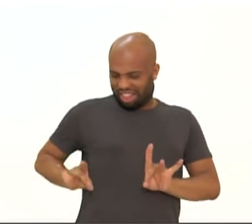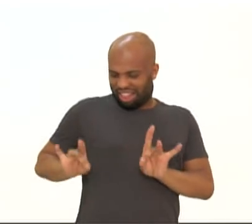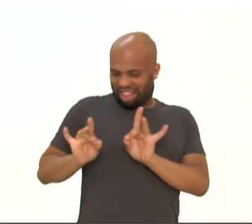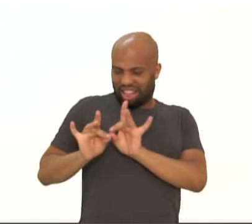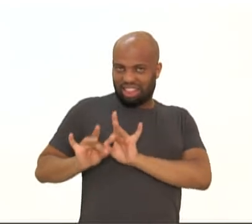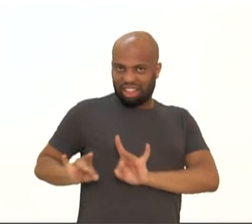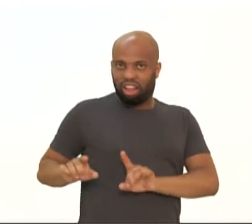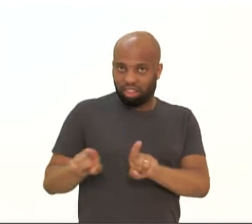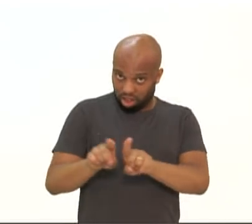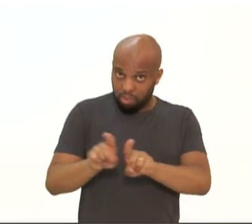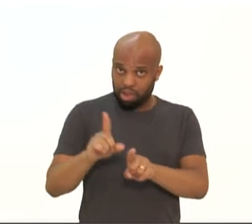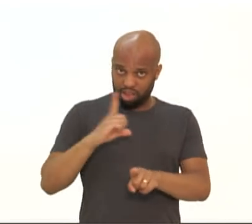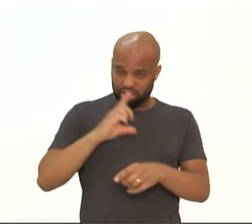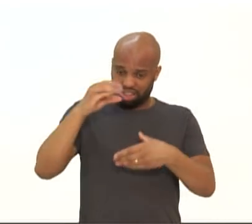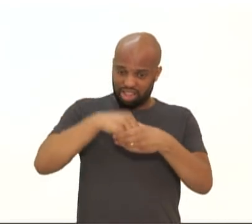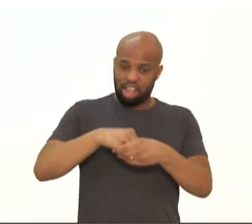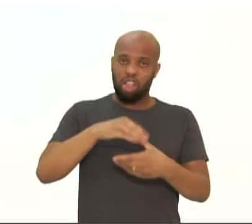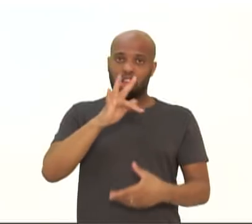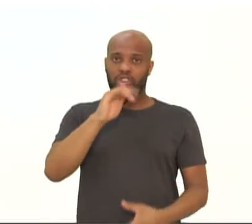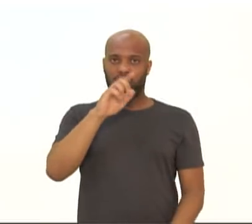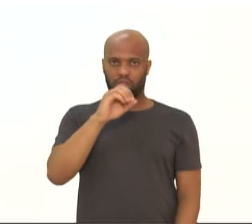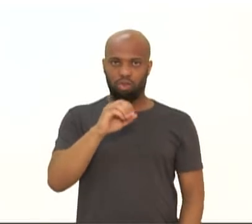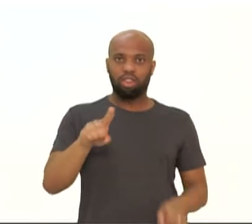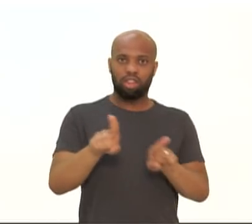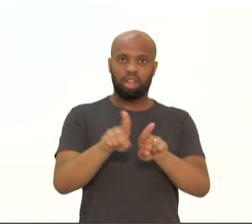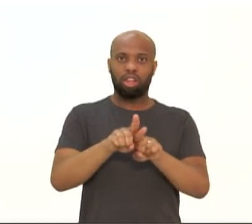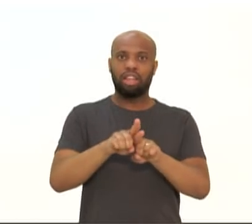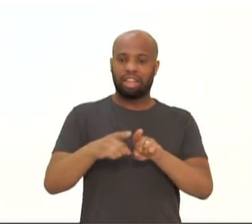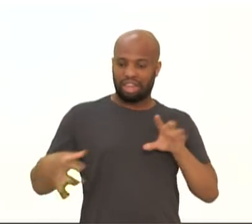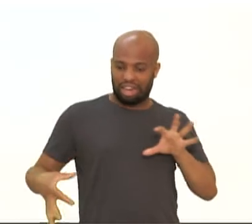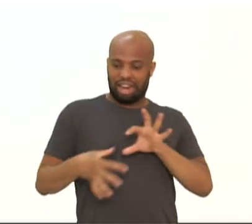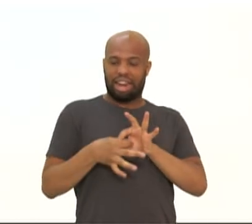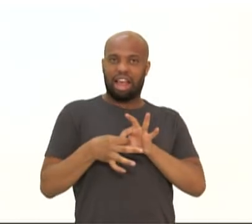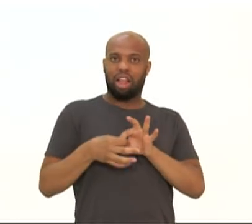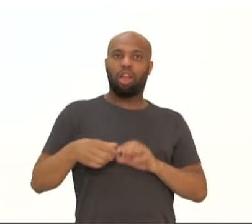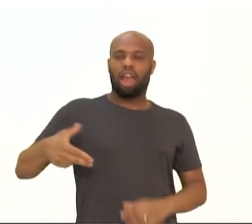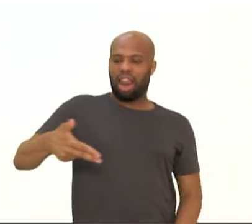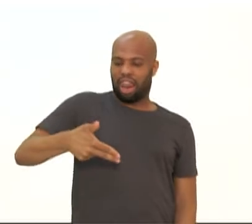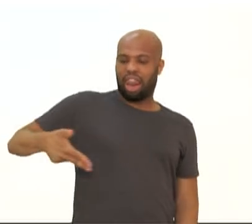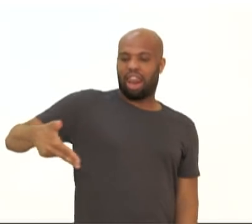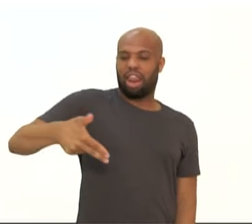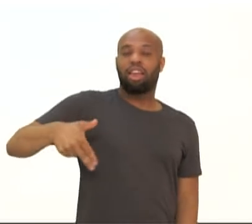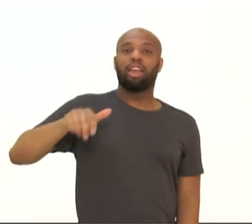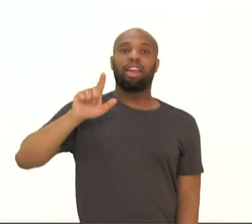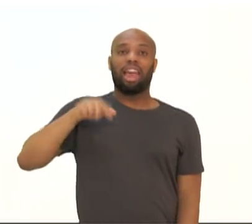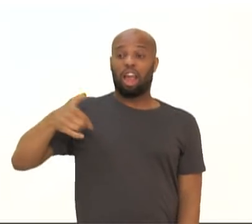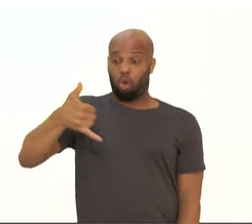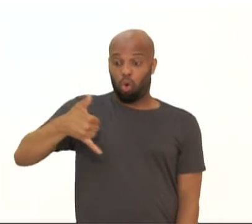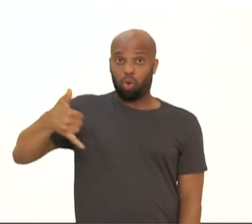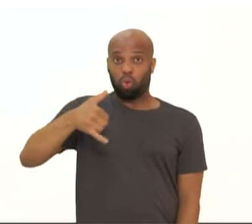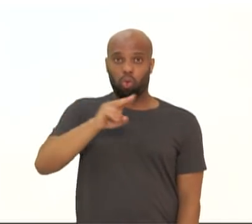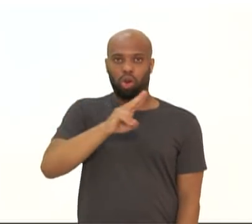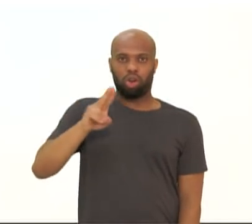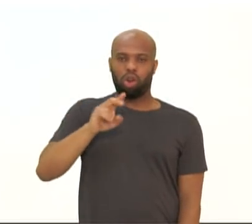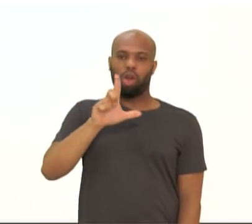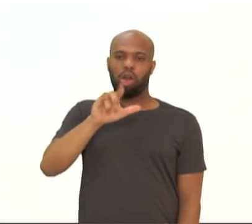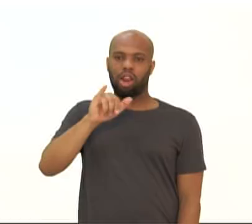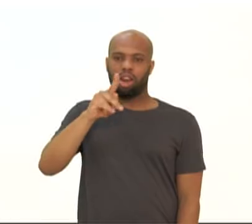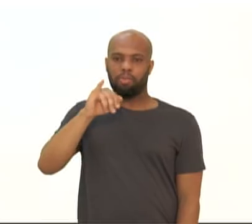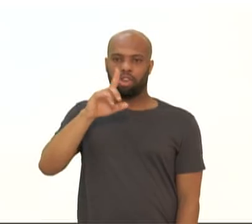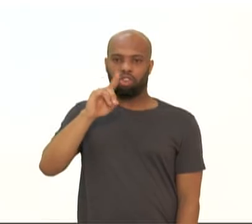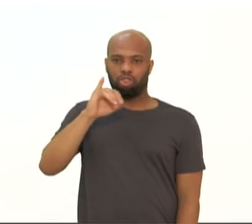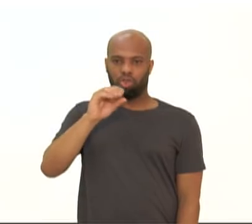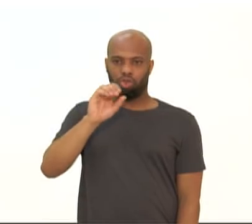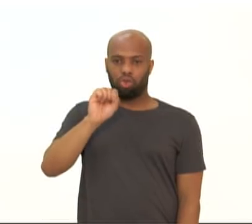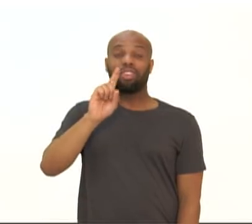uma substância que está envolvida com a digestão de lipídios, ou seja, de gorduras. É como se ele fosse